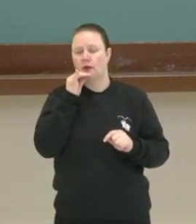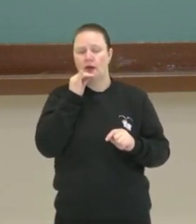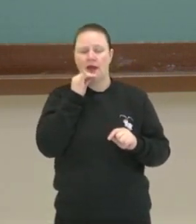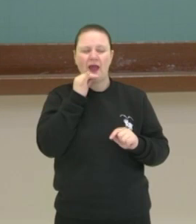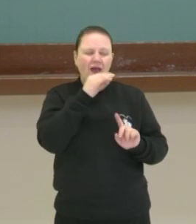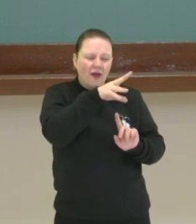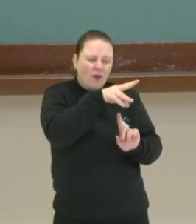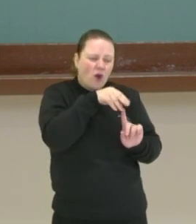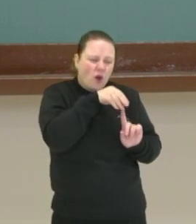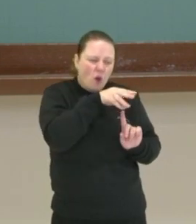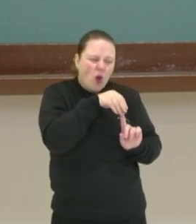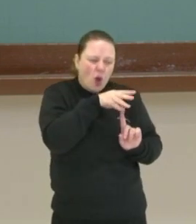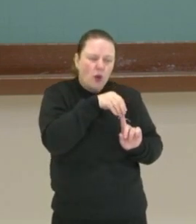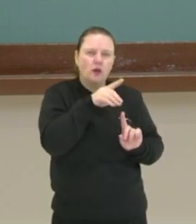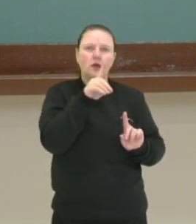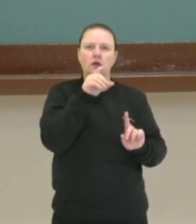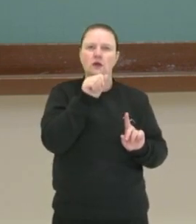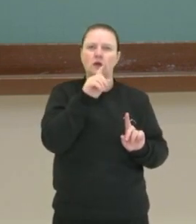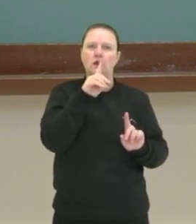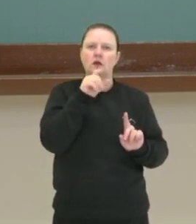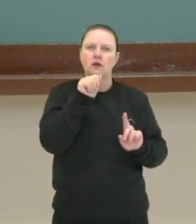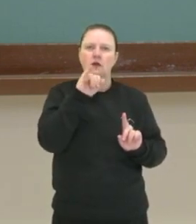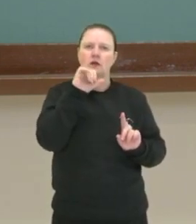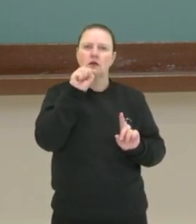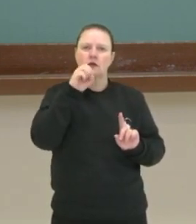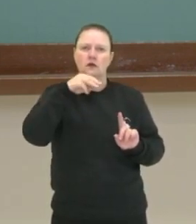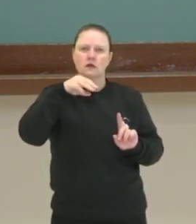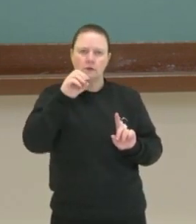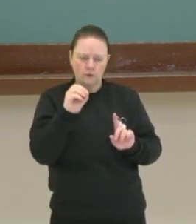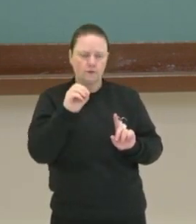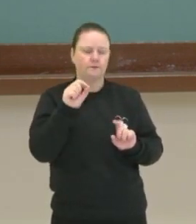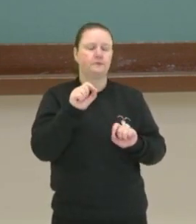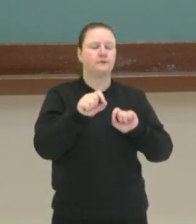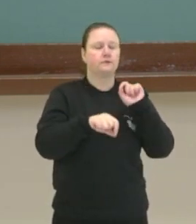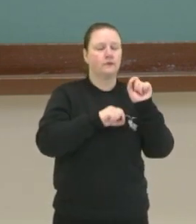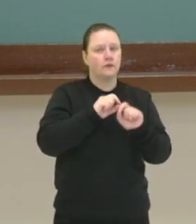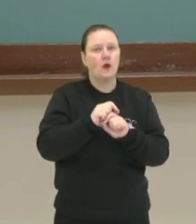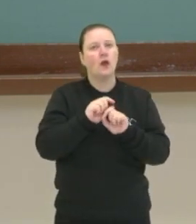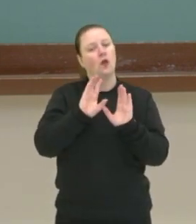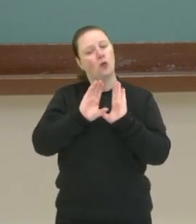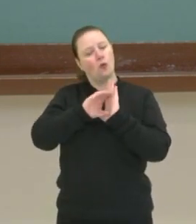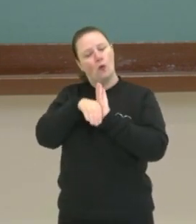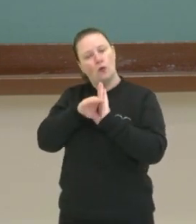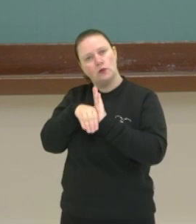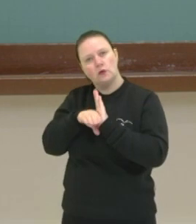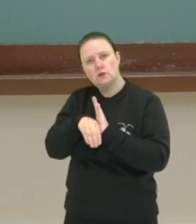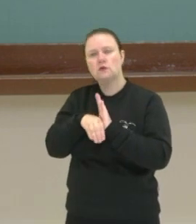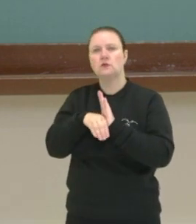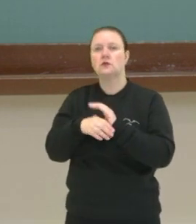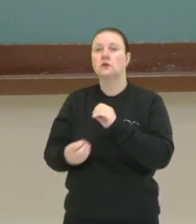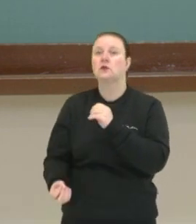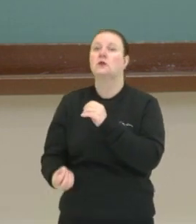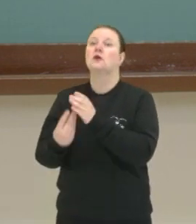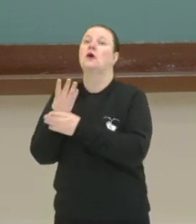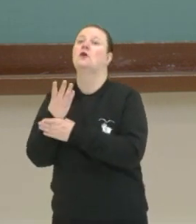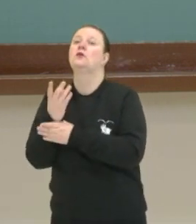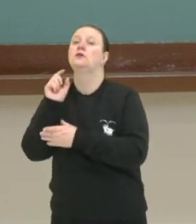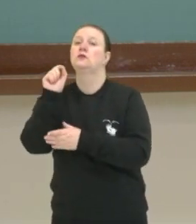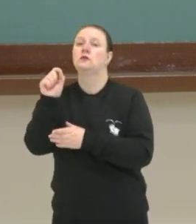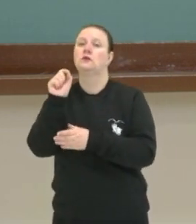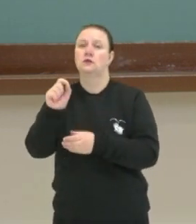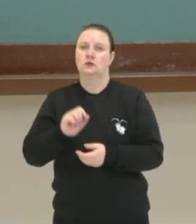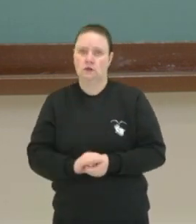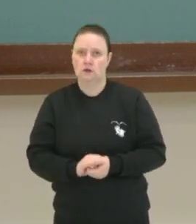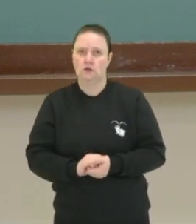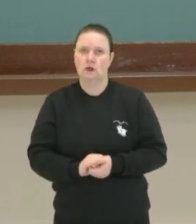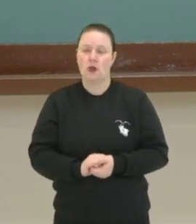da ideia como conceito. Ou seja, a ideia ela se torna conceito para dar uma formatação